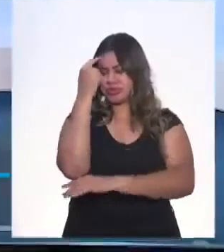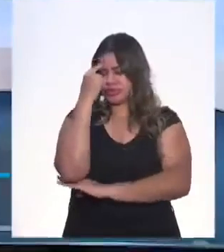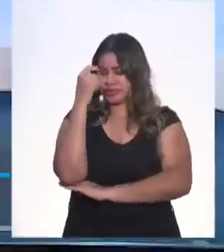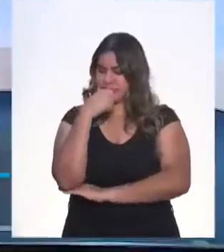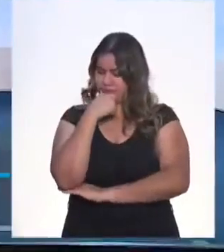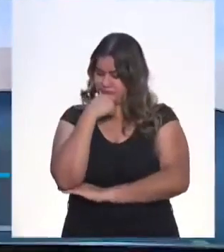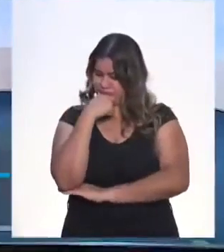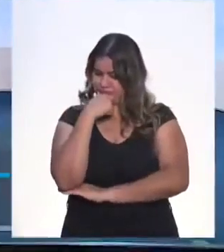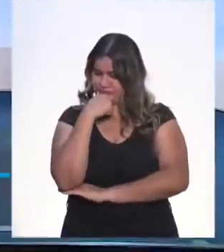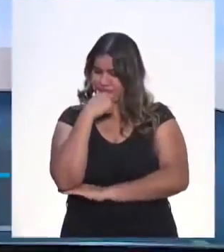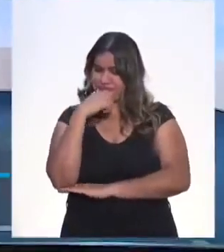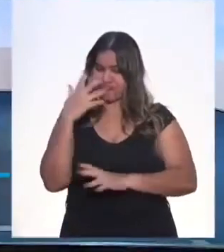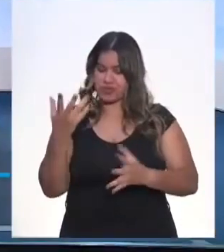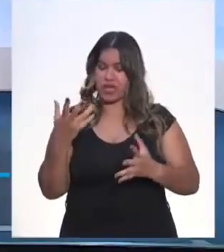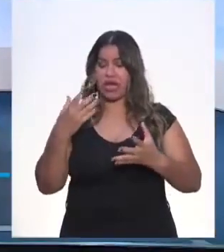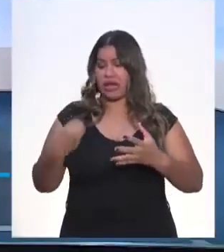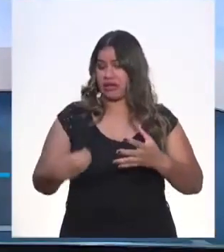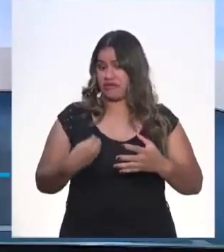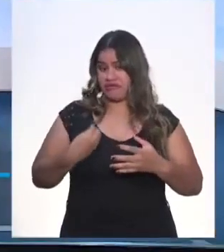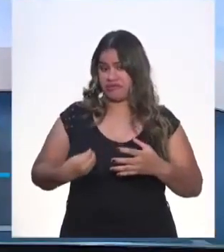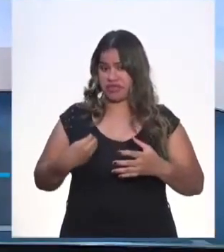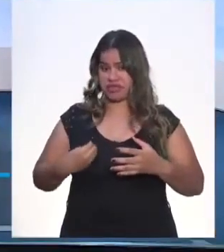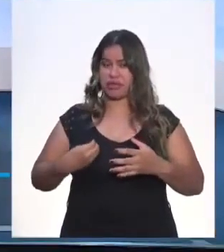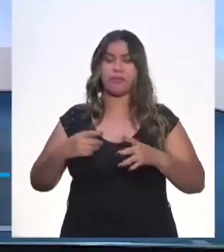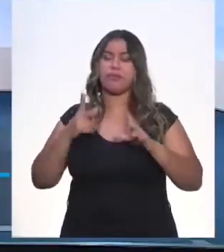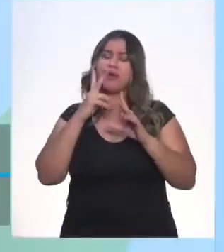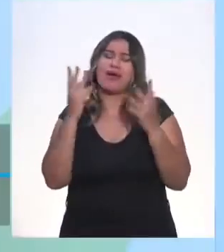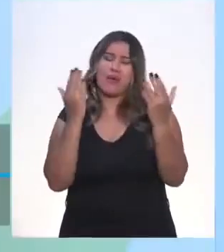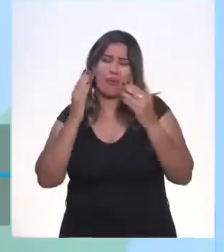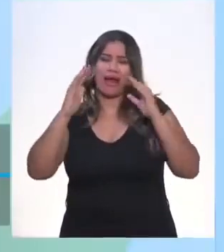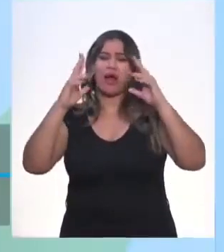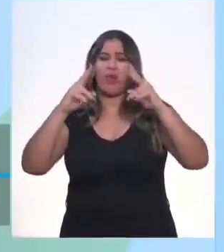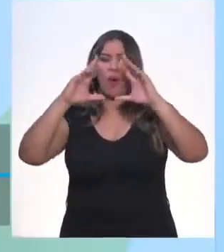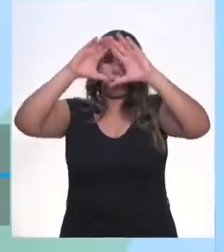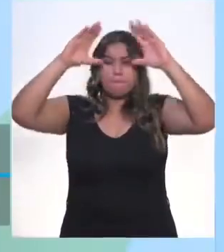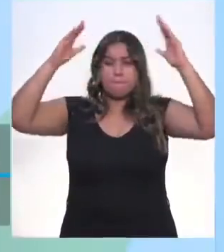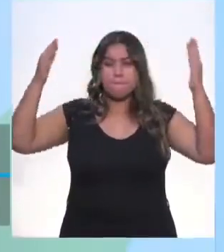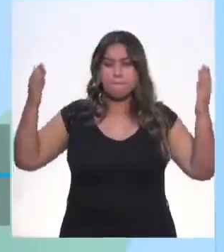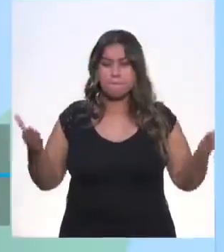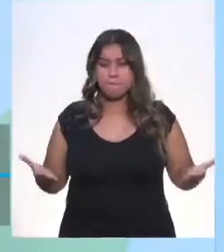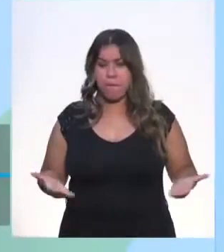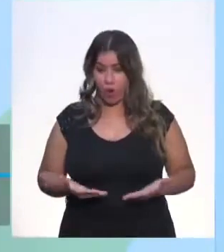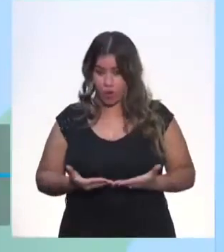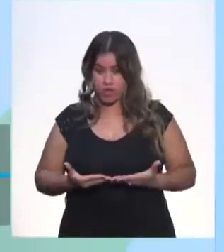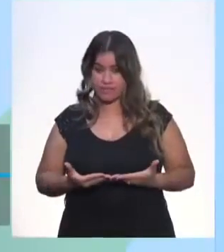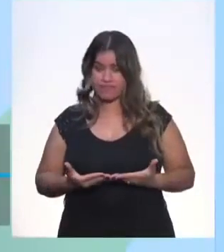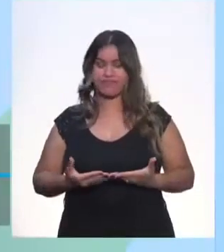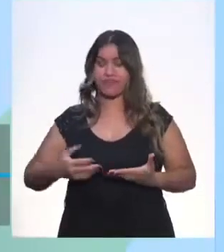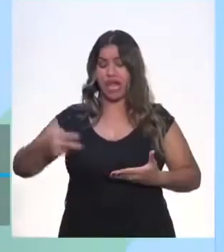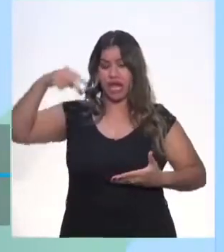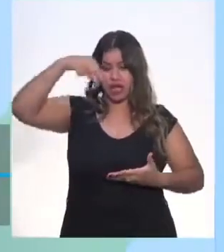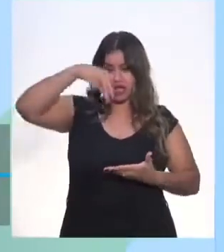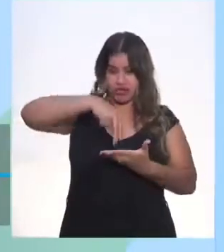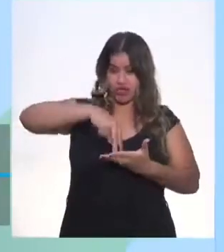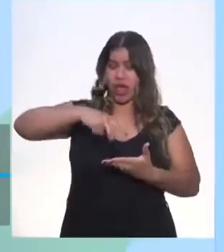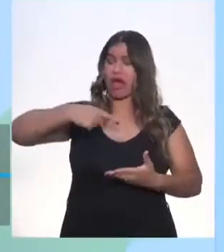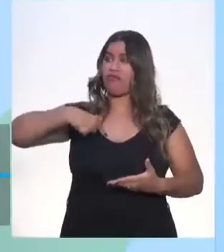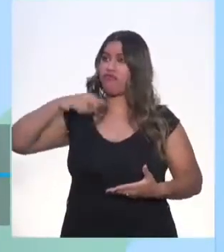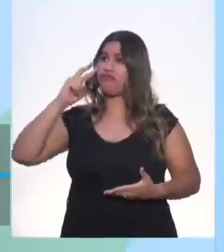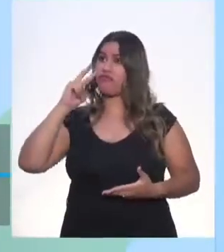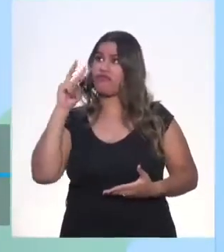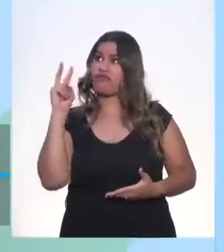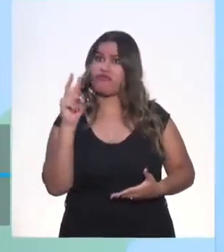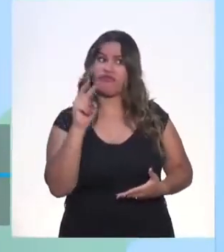se a gente está dentro de uma realidade, a gente está dentro de uma bolha, né? Para a gente, o que é realidade e o que é natural é aquilo que a